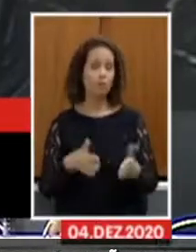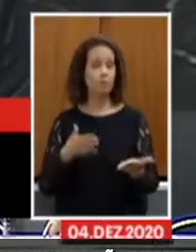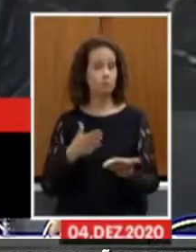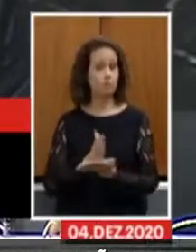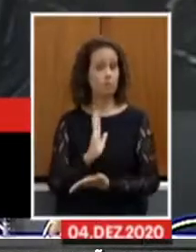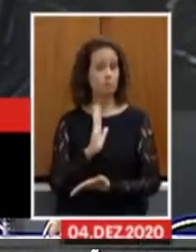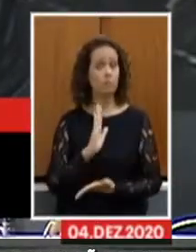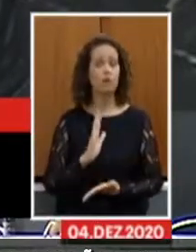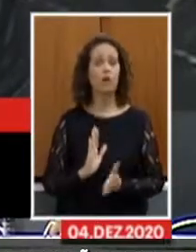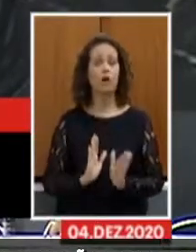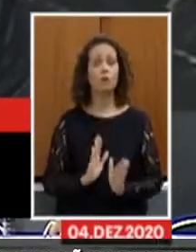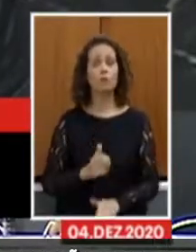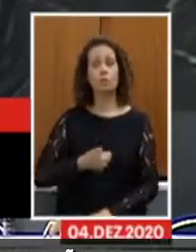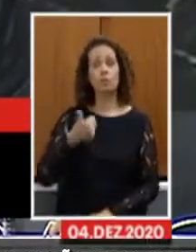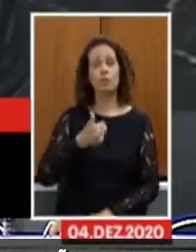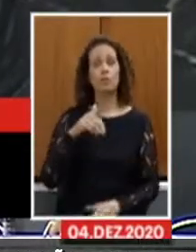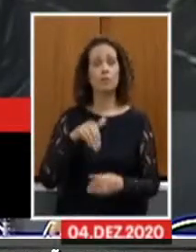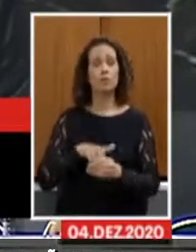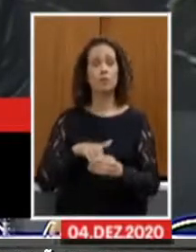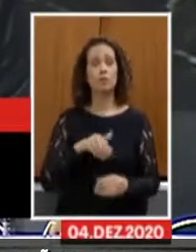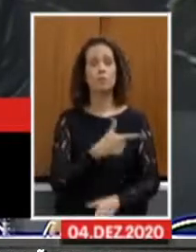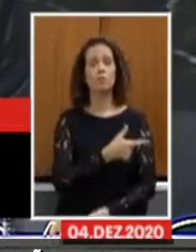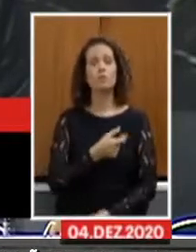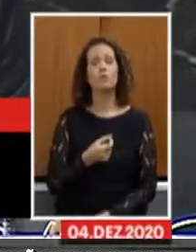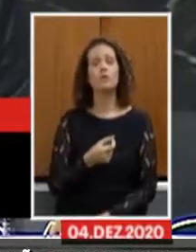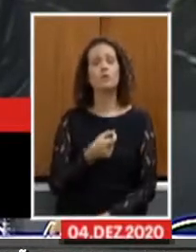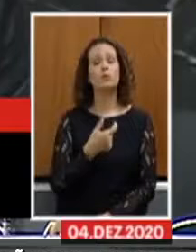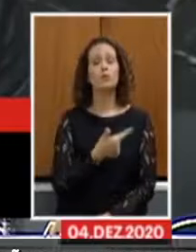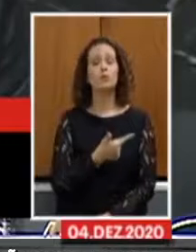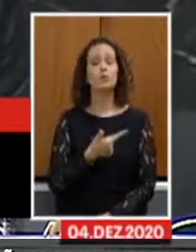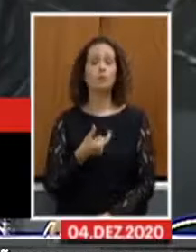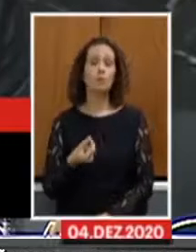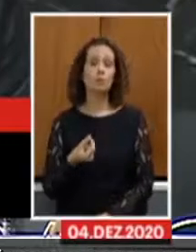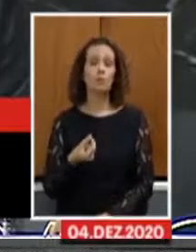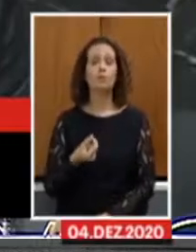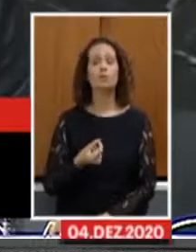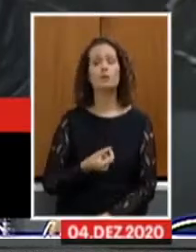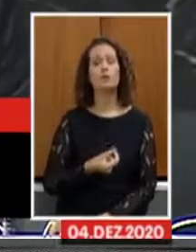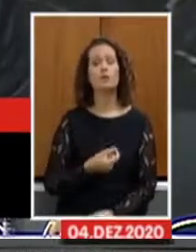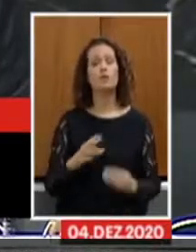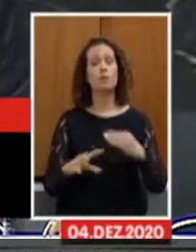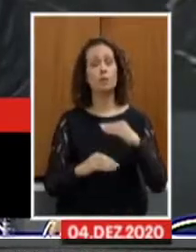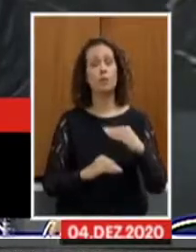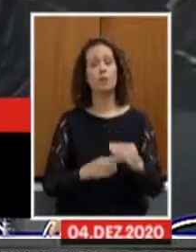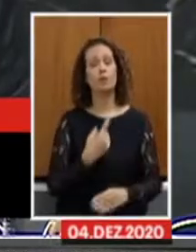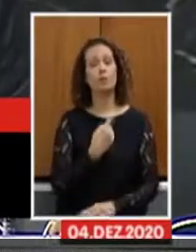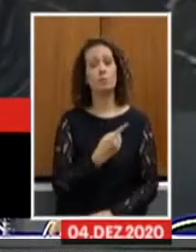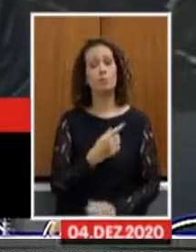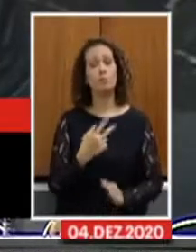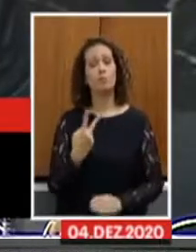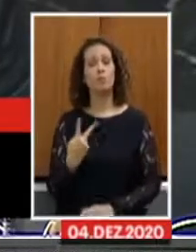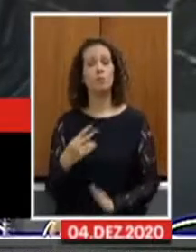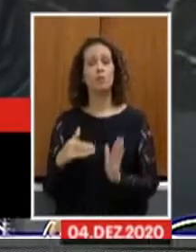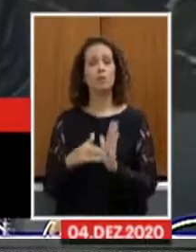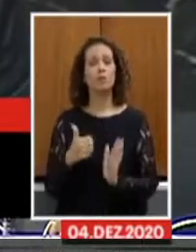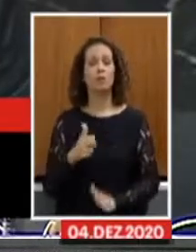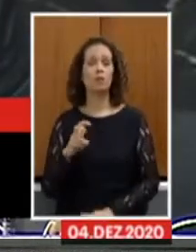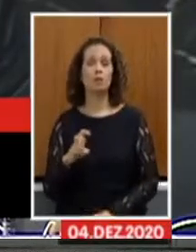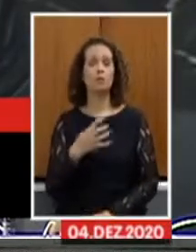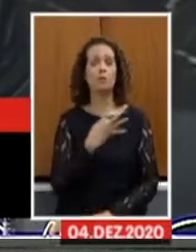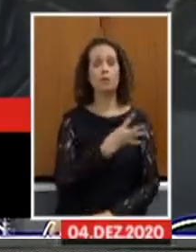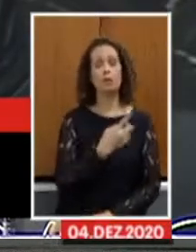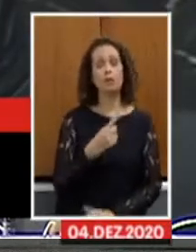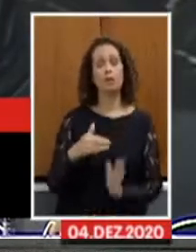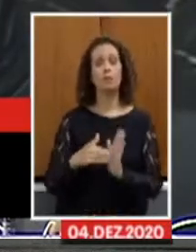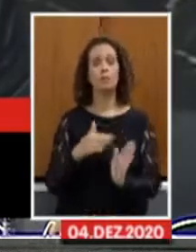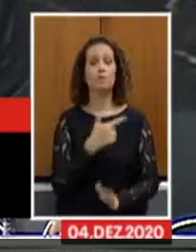em turno único o projeto de lei 2202-2020, com as emendas número 1, 12 a 15, 17 a 39, 41 a